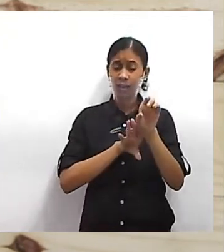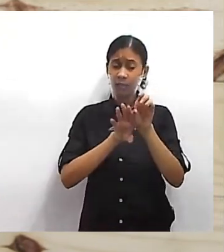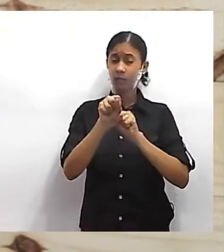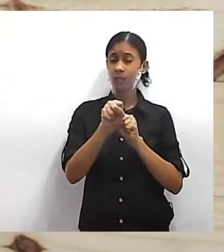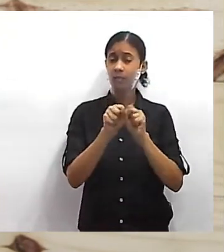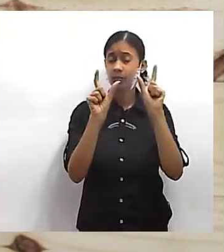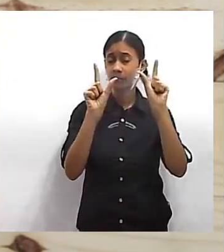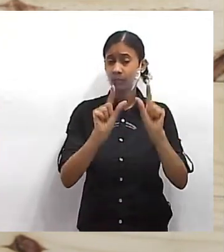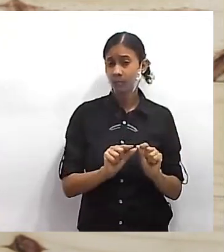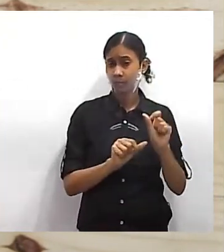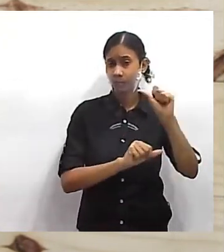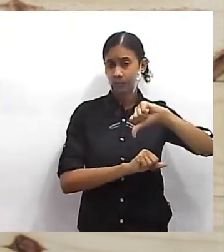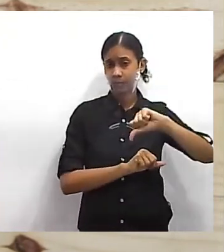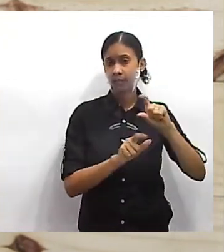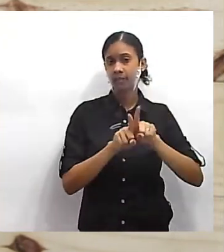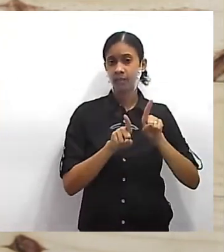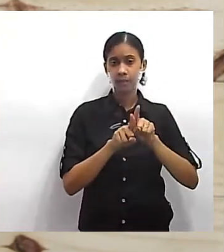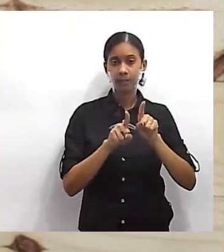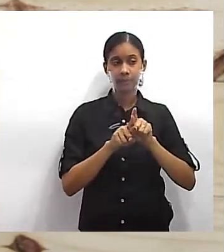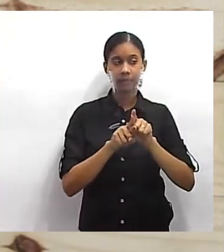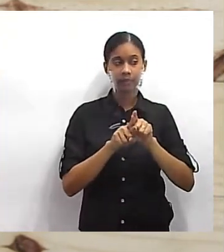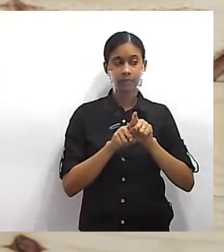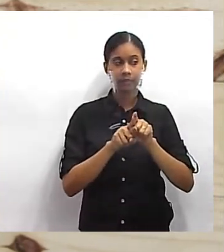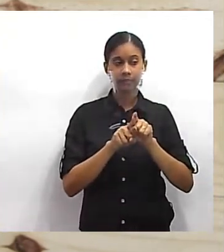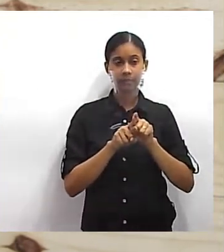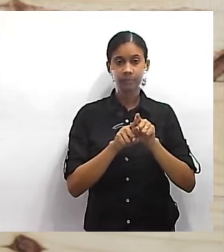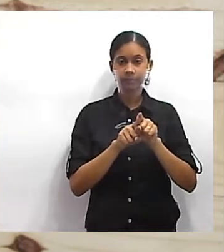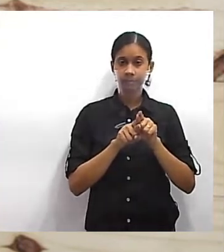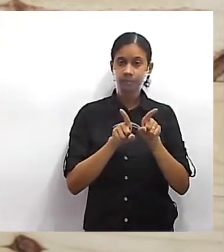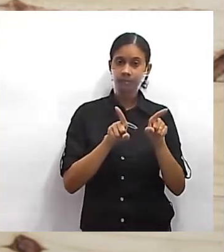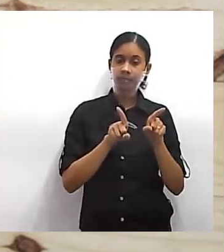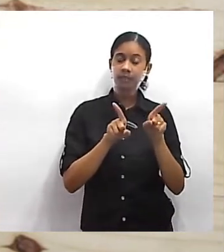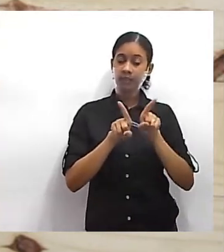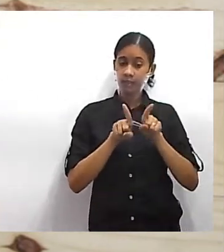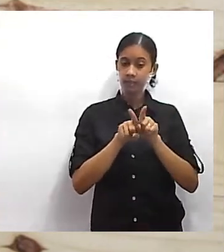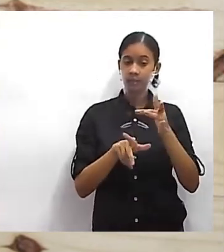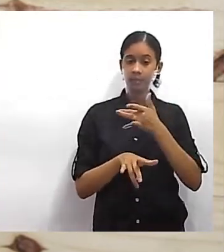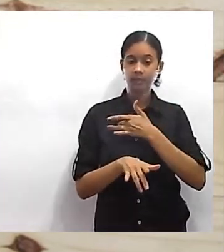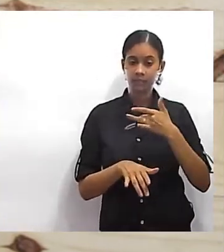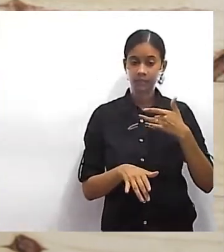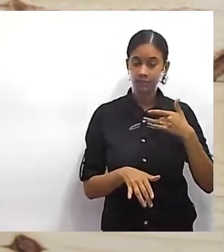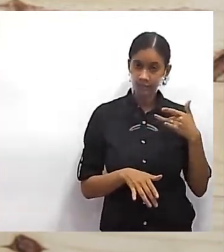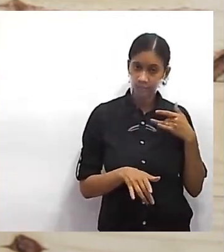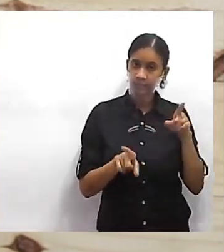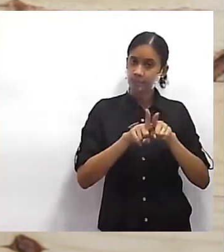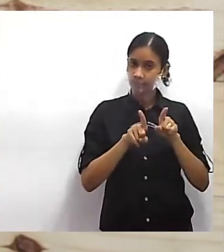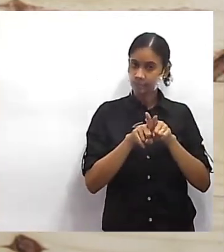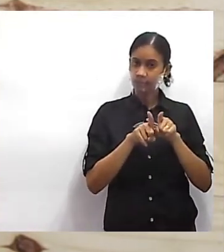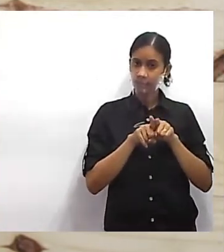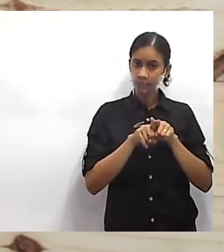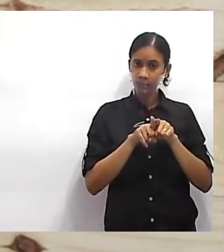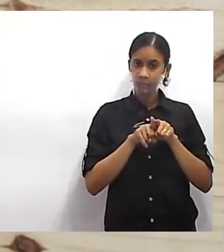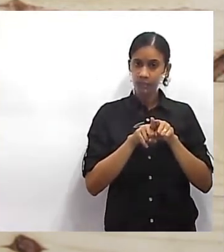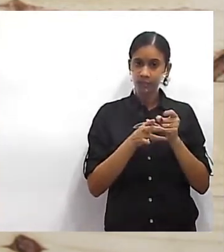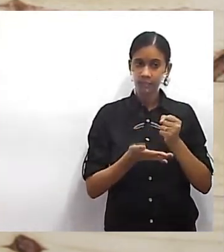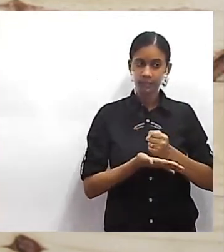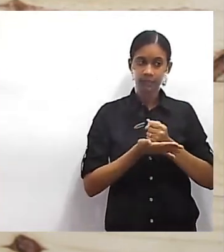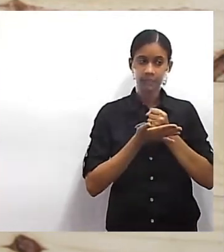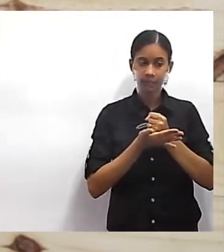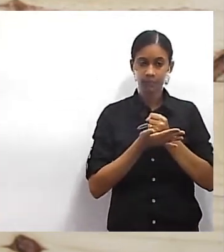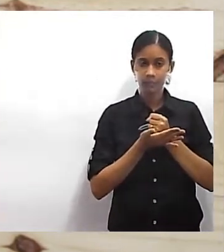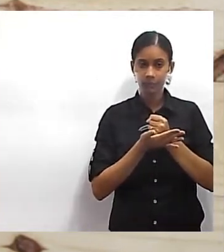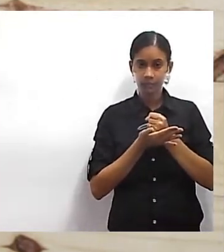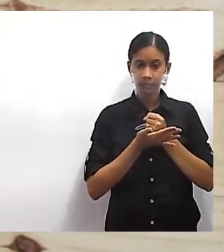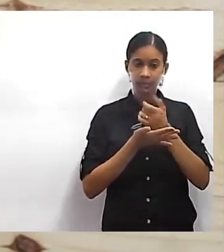têm acesso a transporte público de qualidade, a saúde de qualidade, a saneamento, são pessoas que geralmente moram em lugares muito